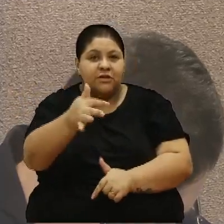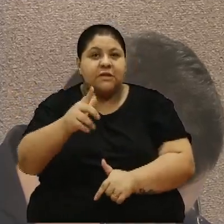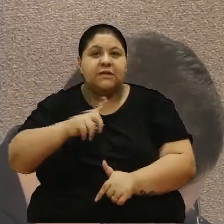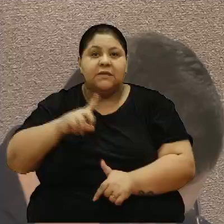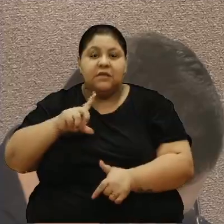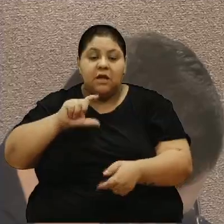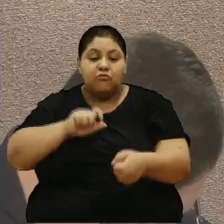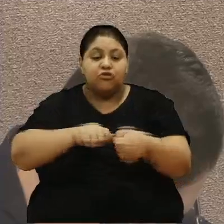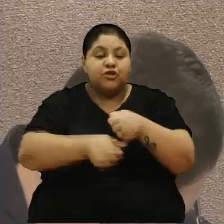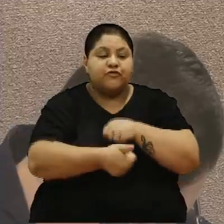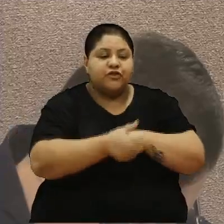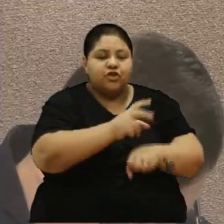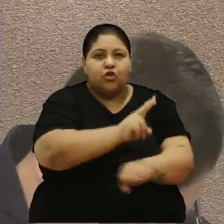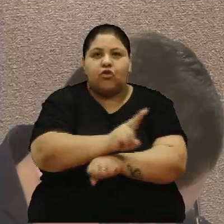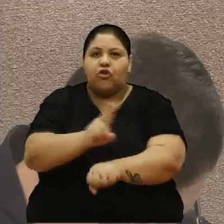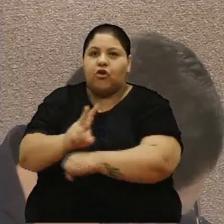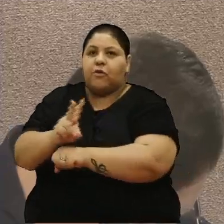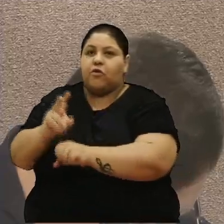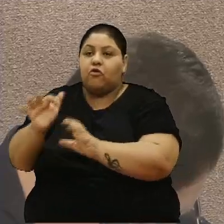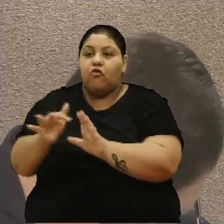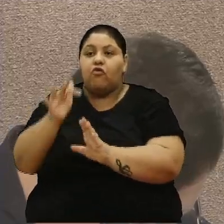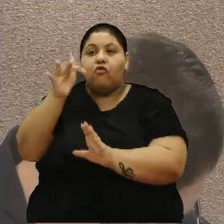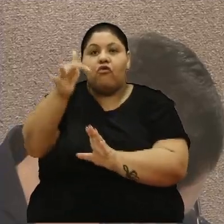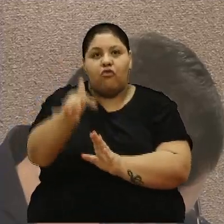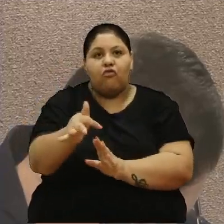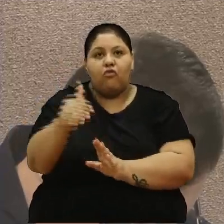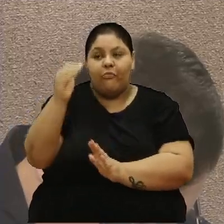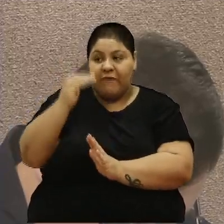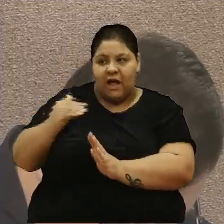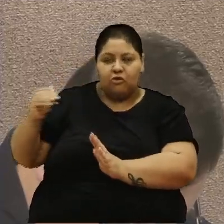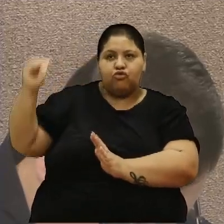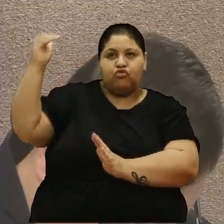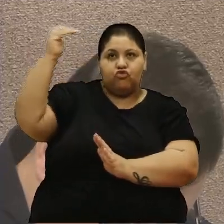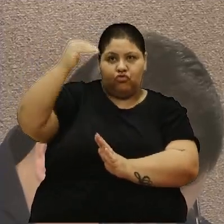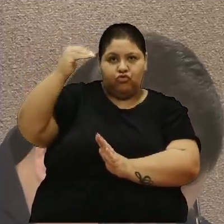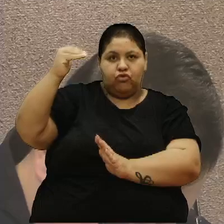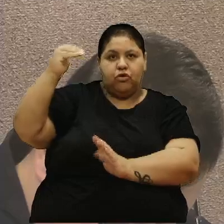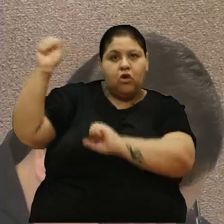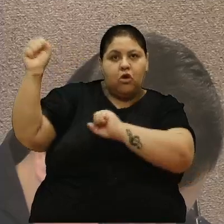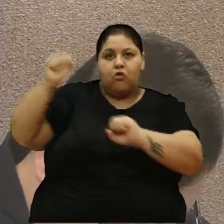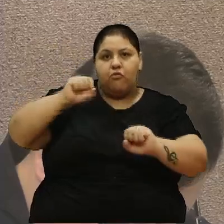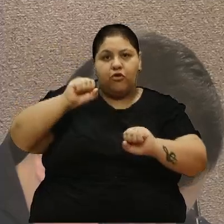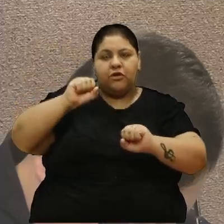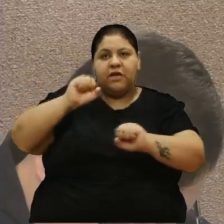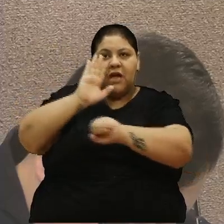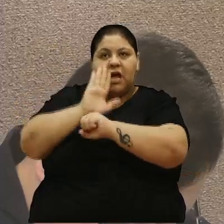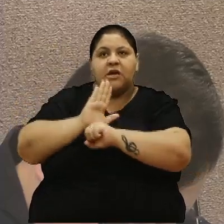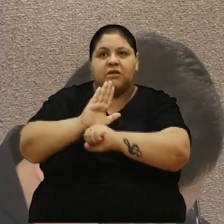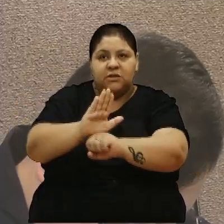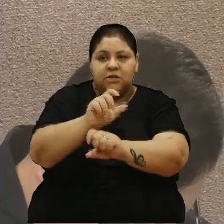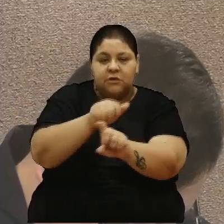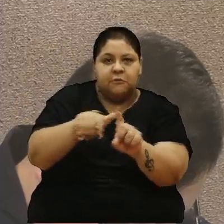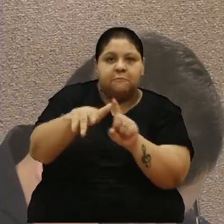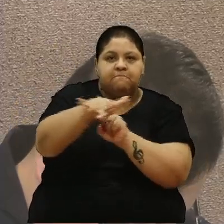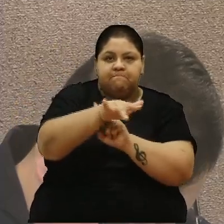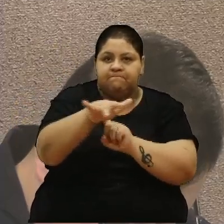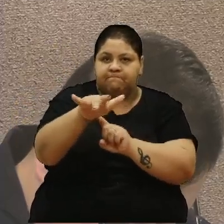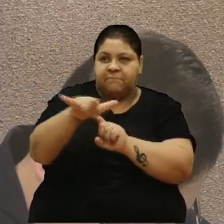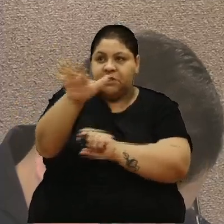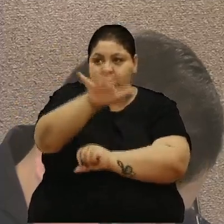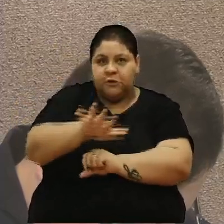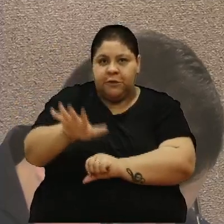investir e cuidar deles para que lá na frente sejam adultos que vão poder ajudar e contribuir com a nossa sociedade como um todo.